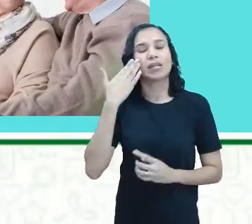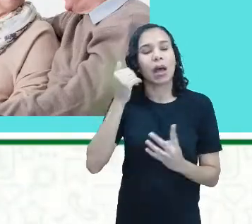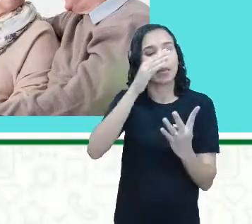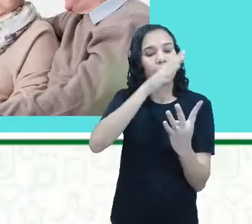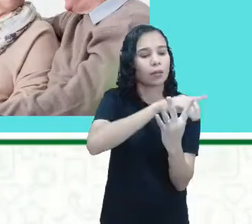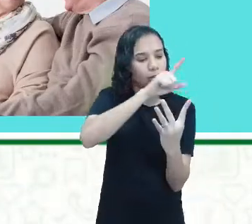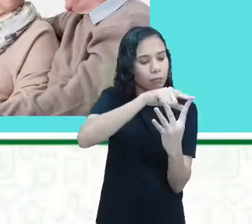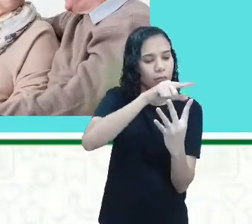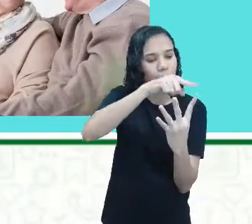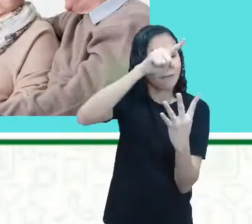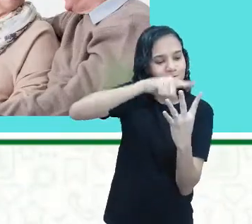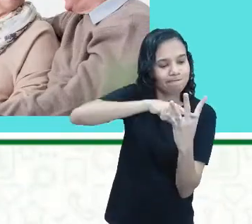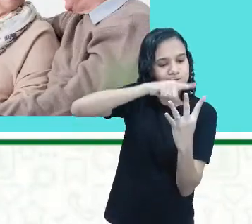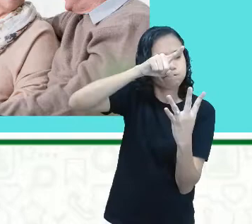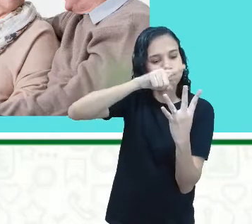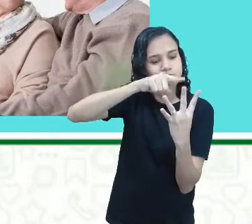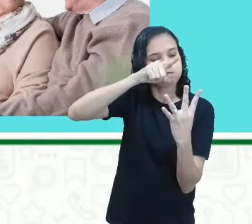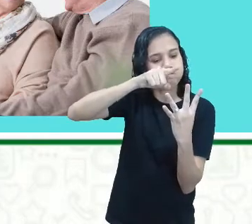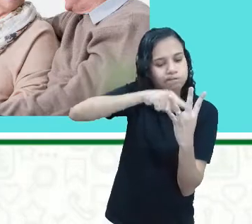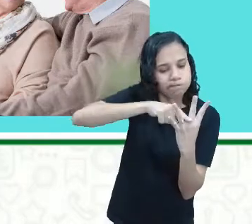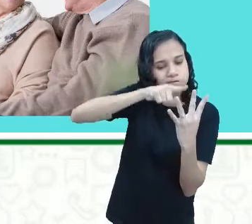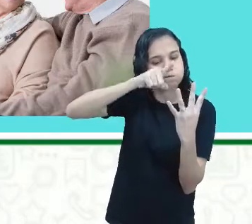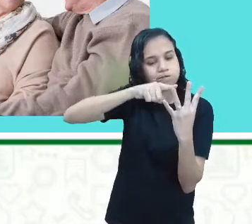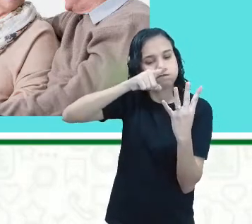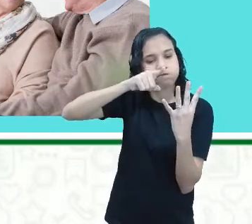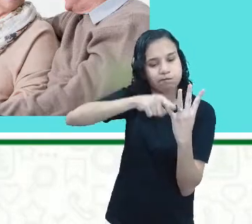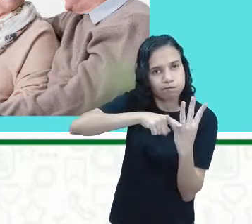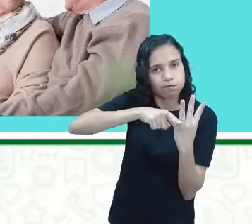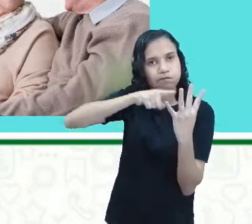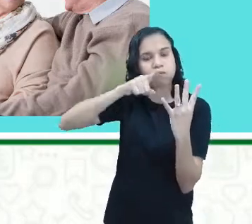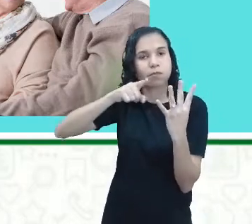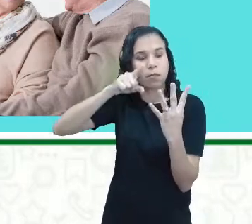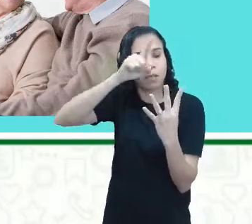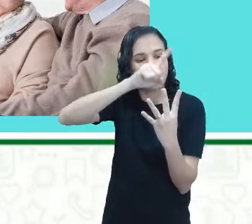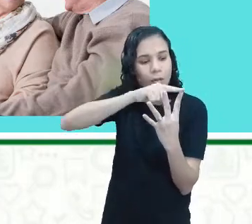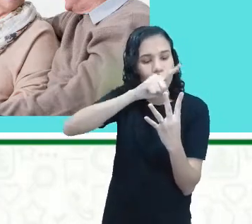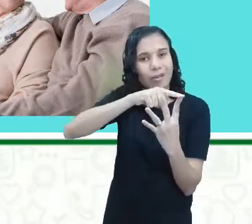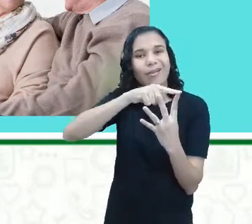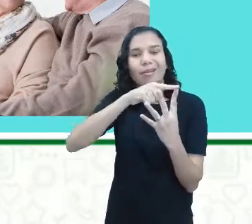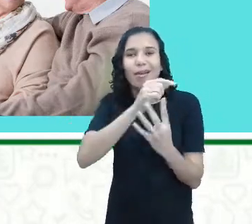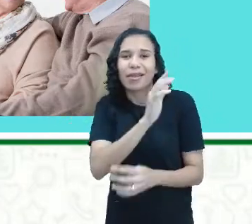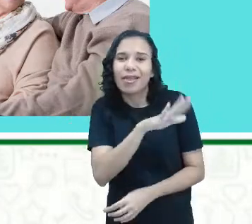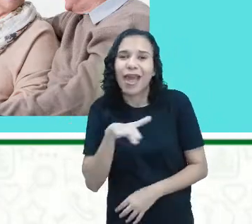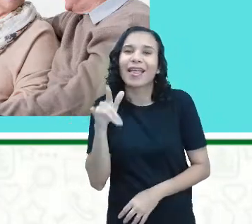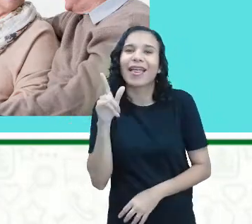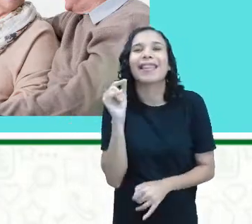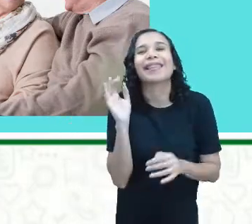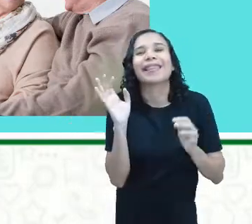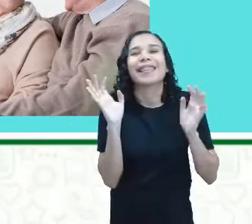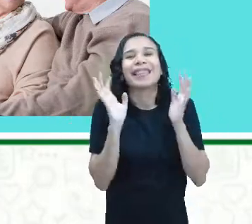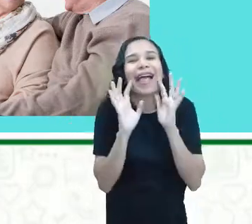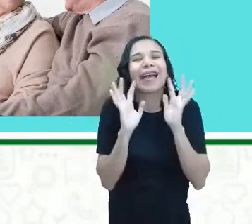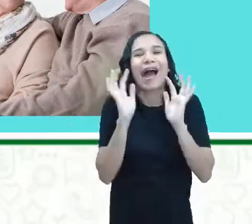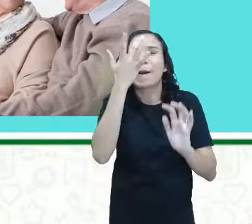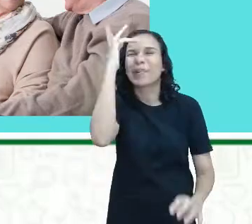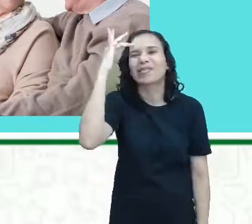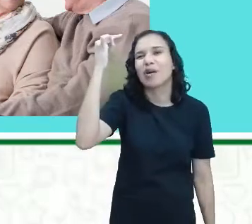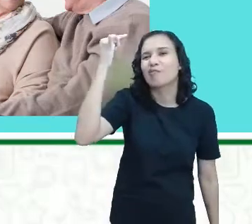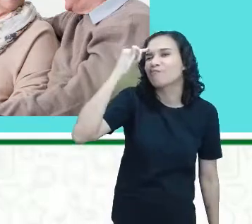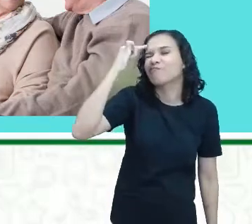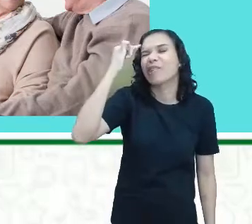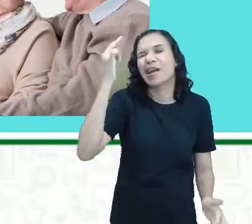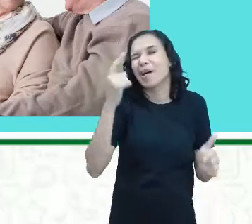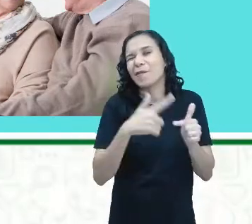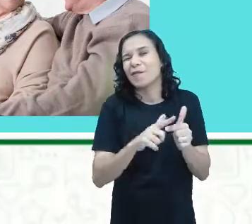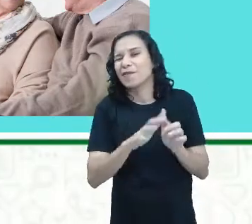a elas existem também outras fases, né? A fase de infância é aquela fase bem legal que você nem está pensando em tanta